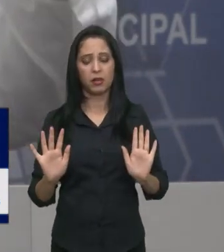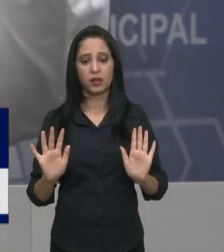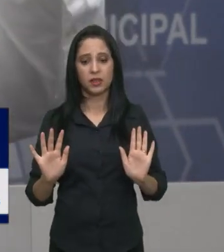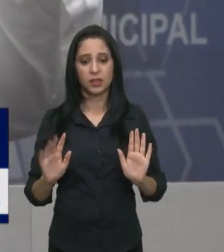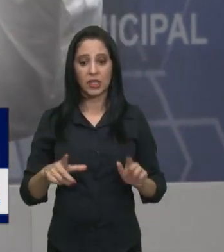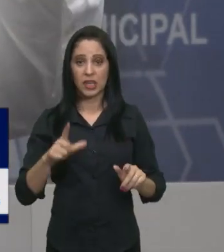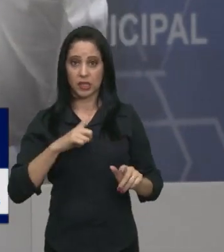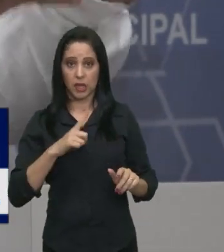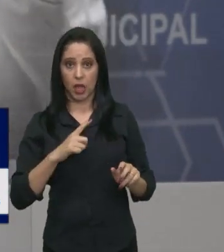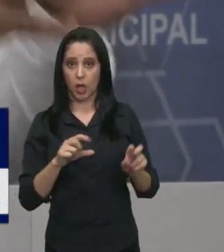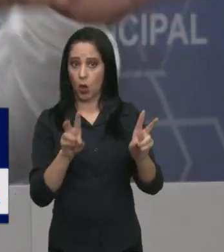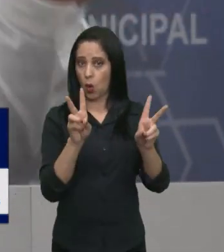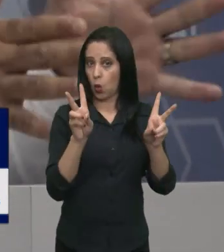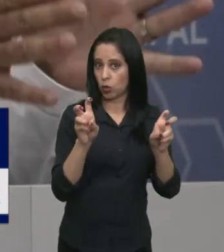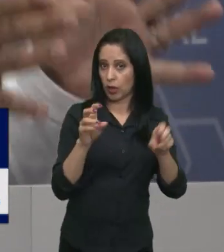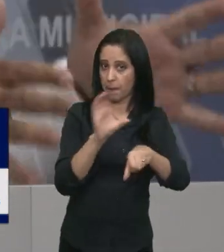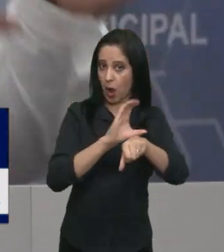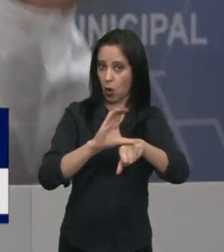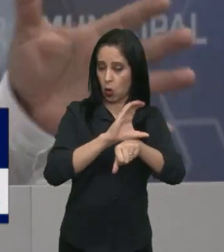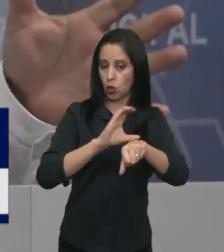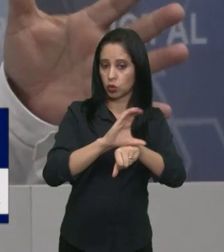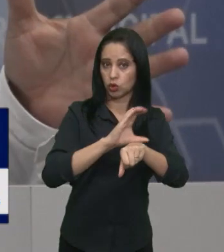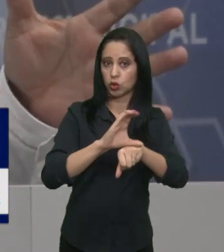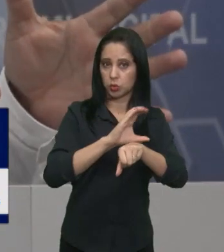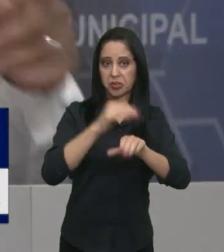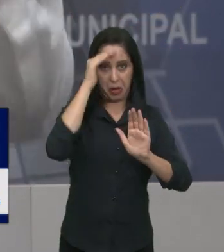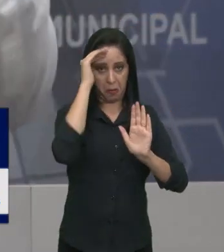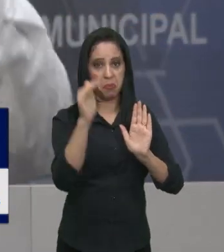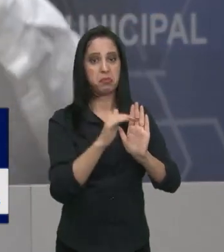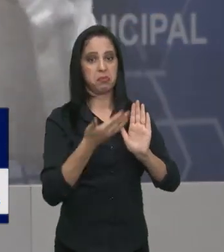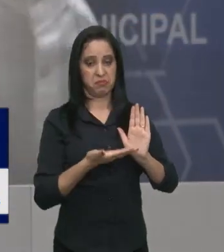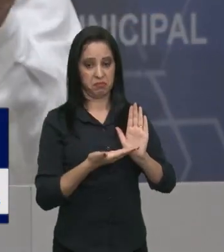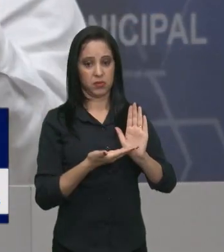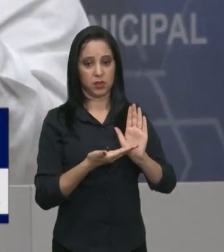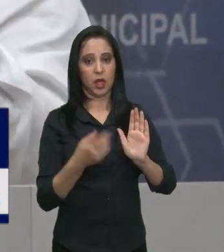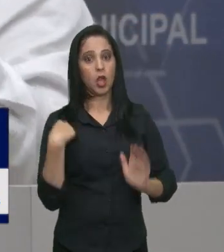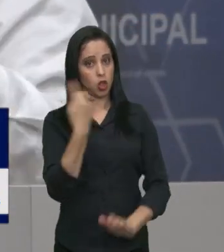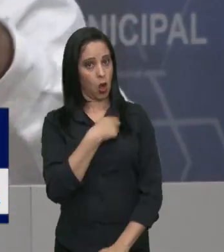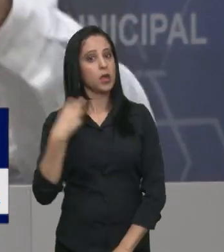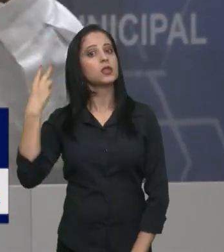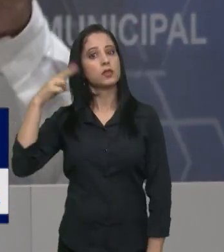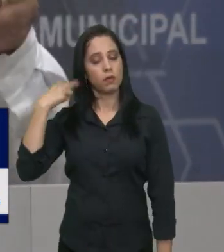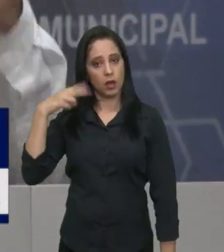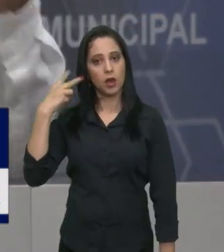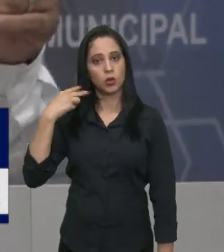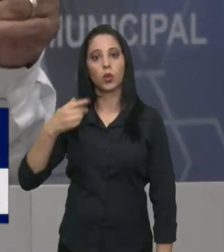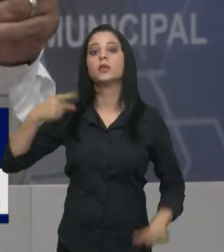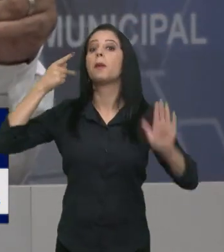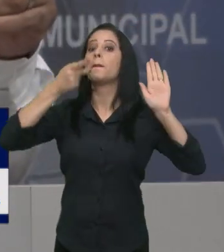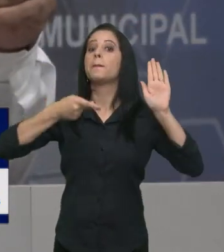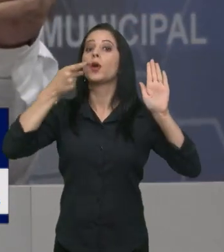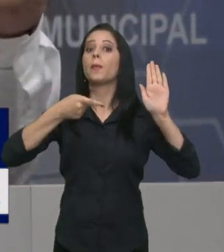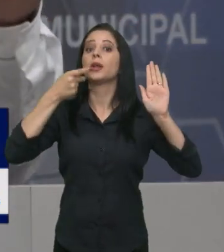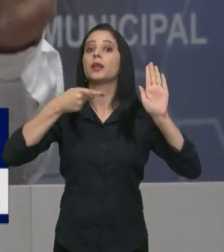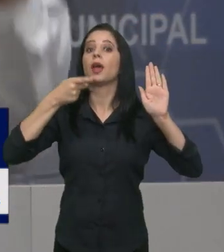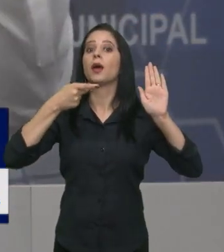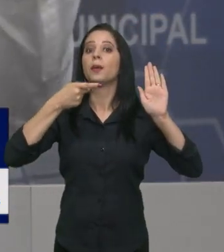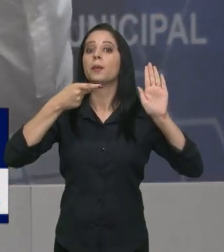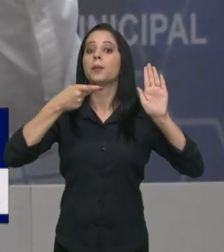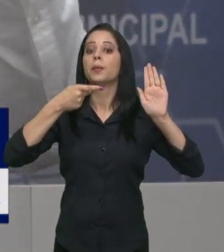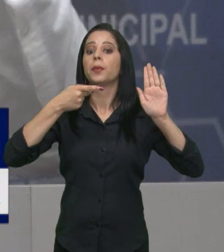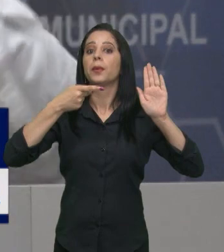questão constitucional para ser aplicada, e nós, vereadores, prometemos defender a